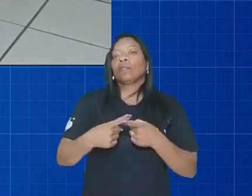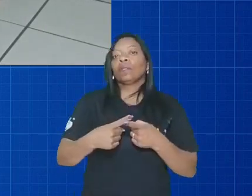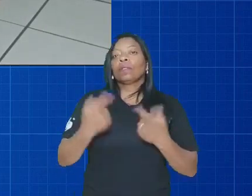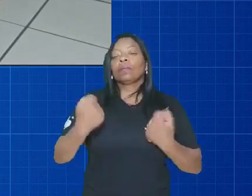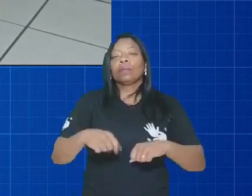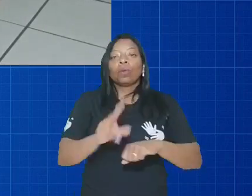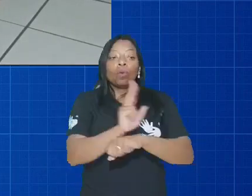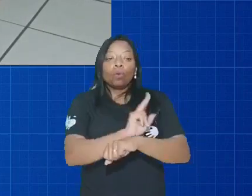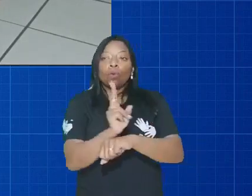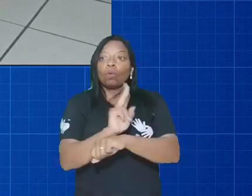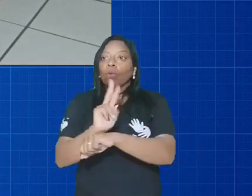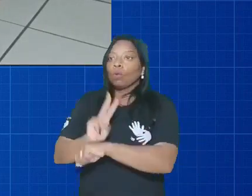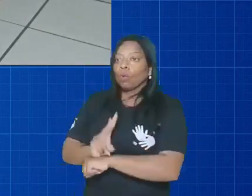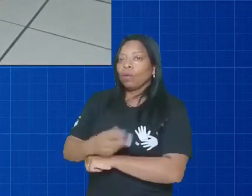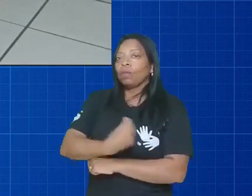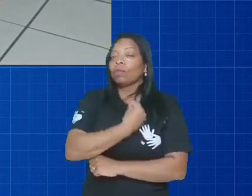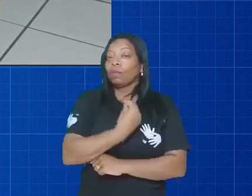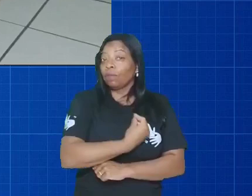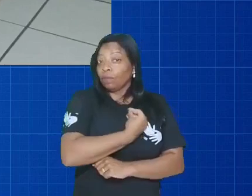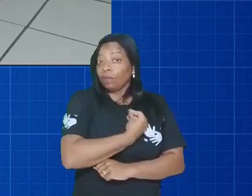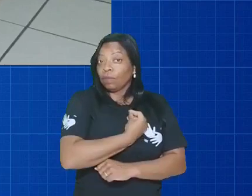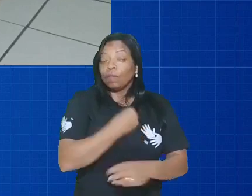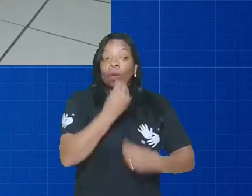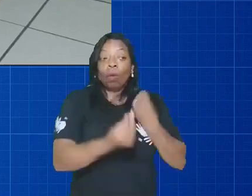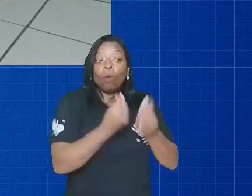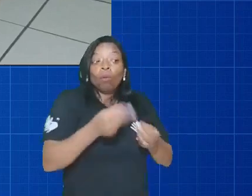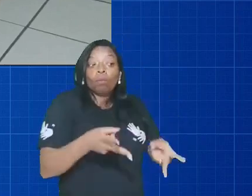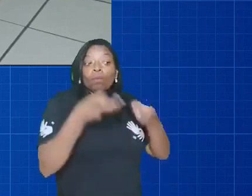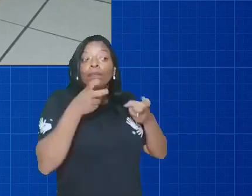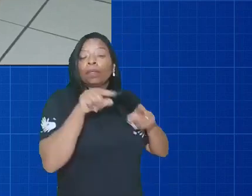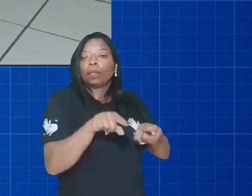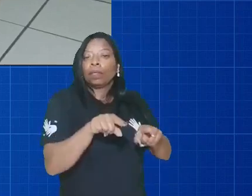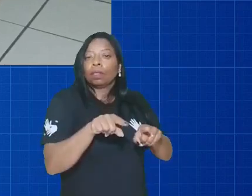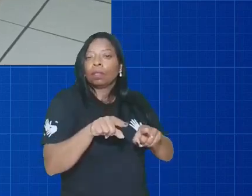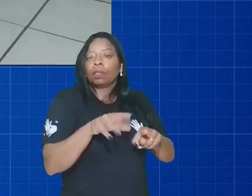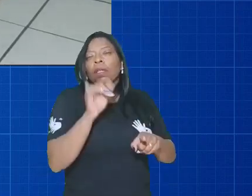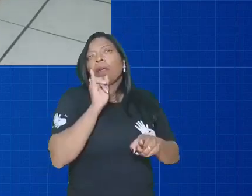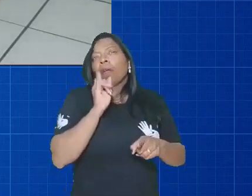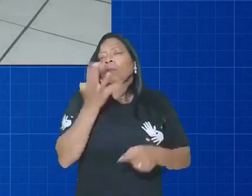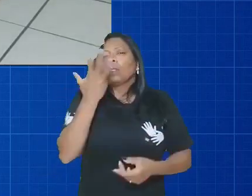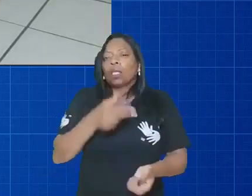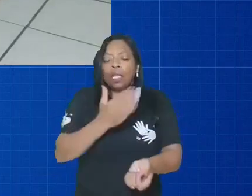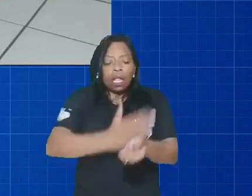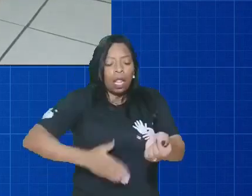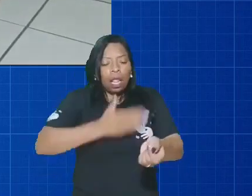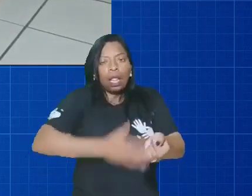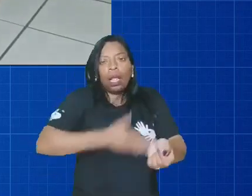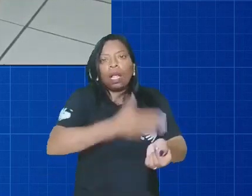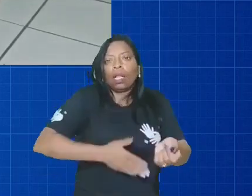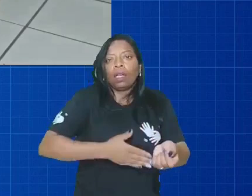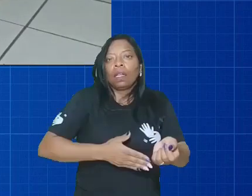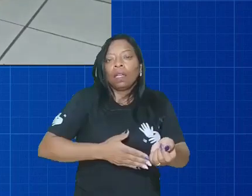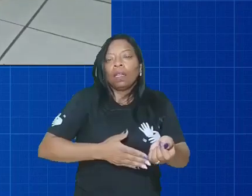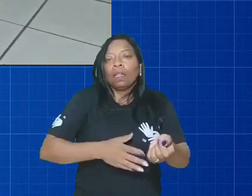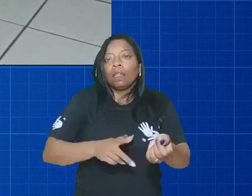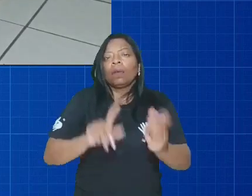Da percepção inclusive de sinais? Se, por exemplo, a criança que se corta, ela é um sinal de que pode vir a cometer